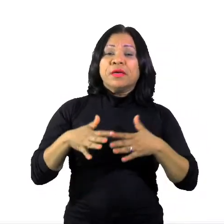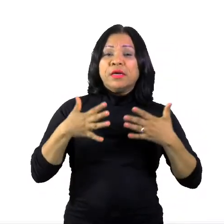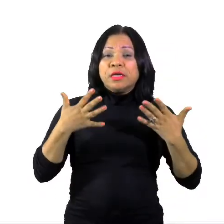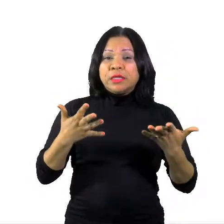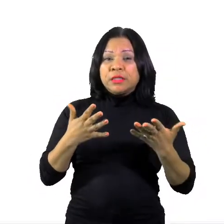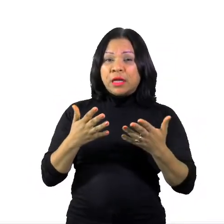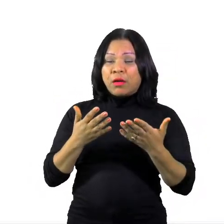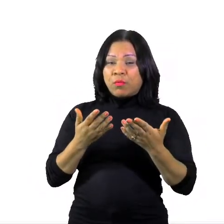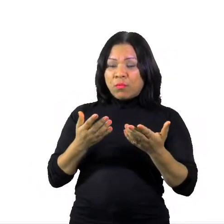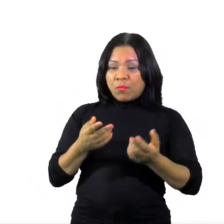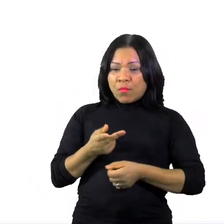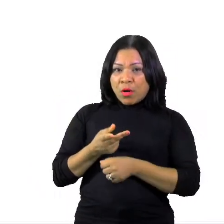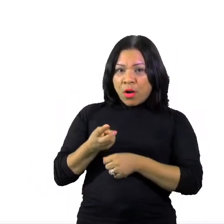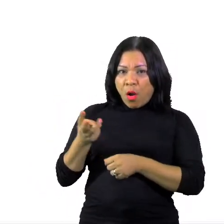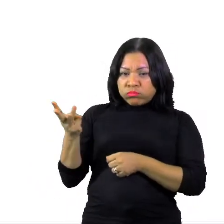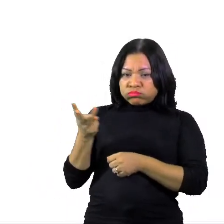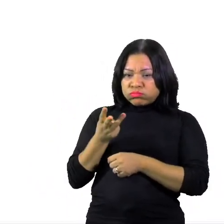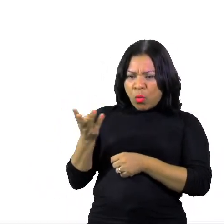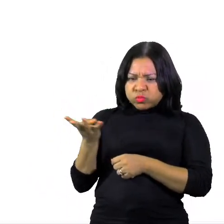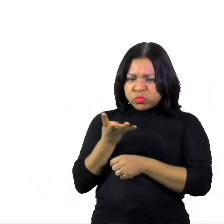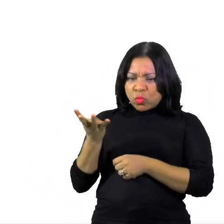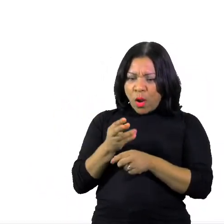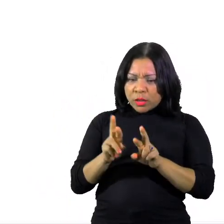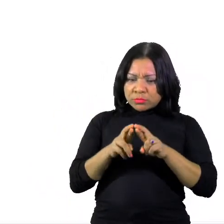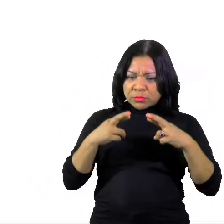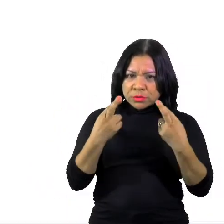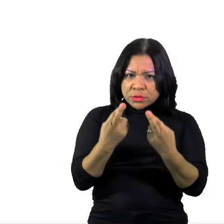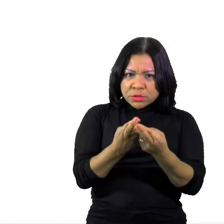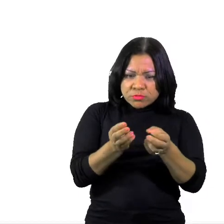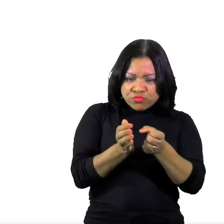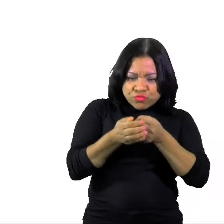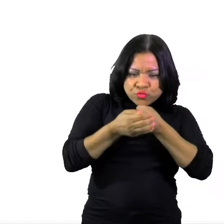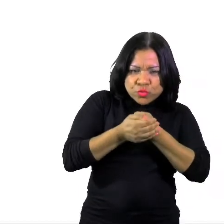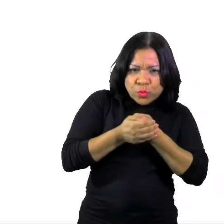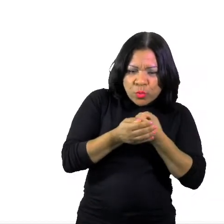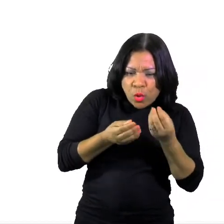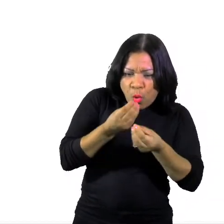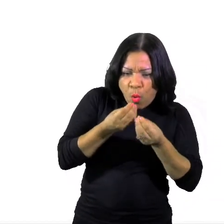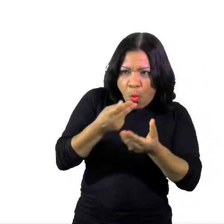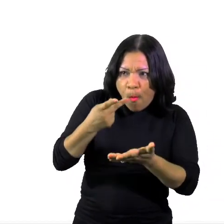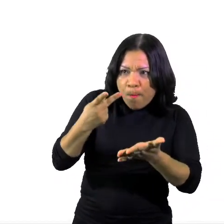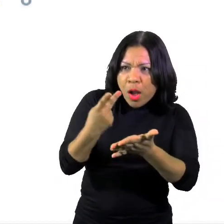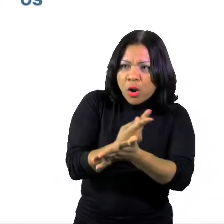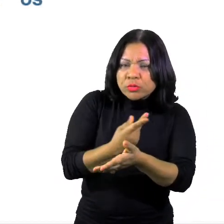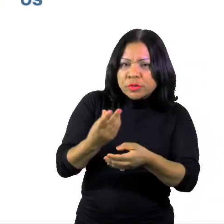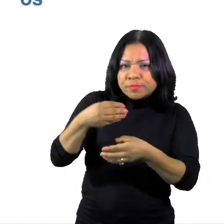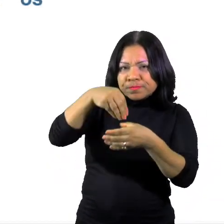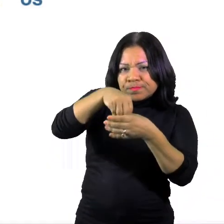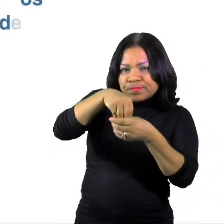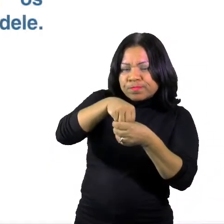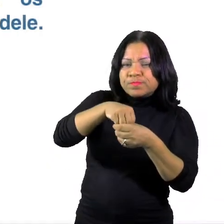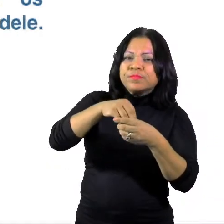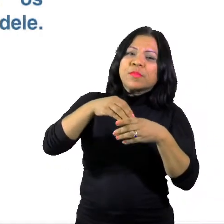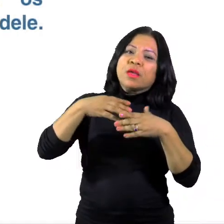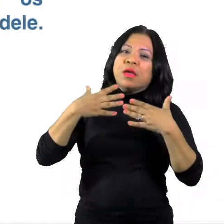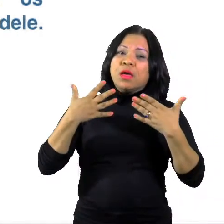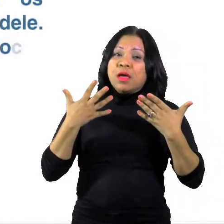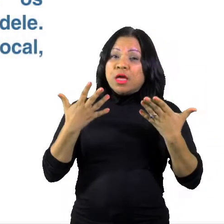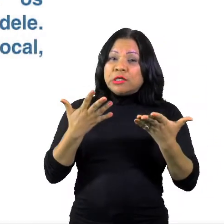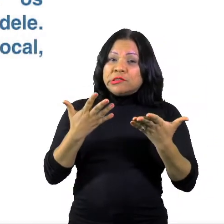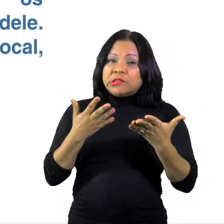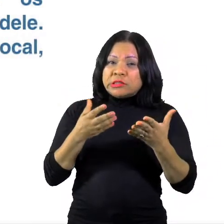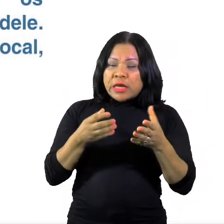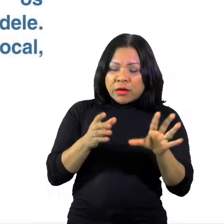num esconderijo para discutir sobre o que estava acontecendo nos últimos meses. Alunos de várias